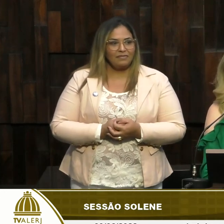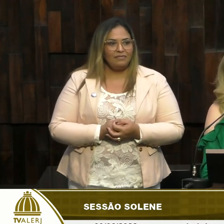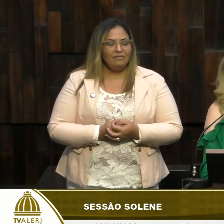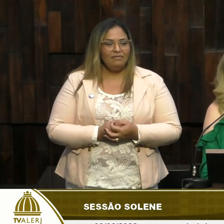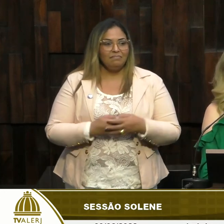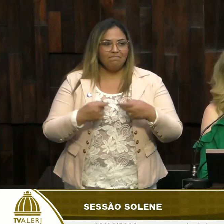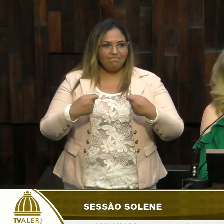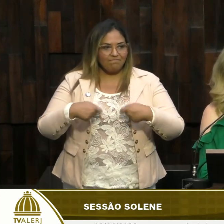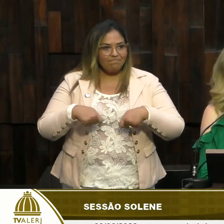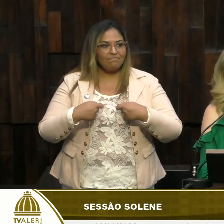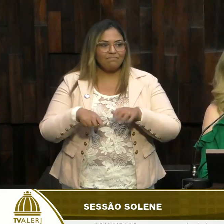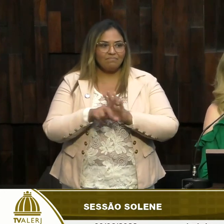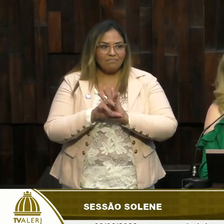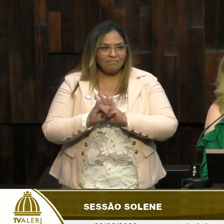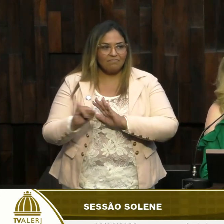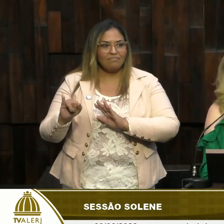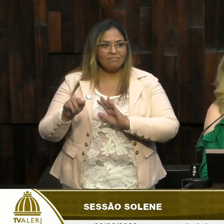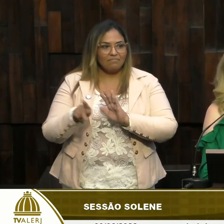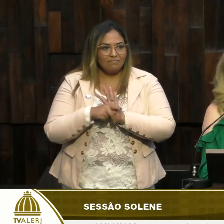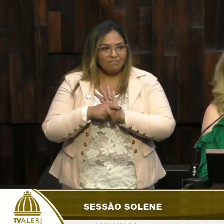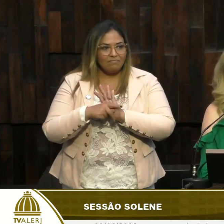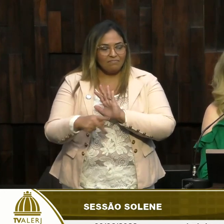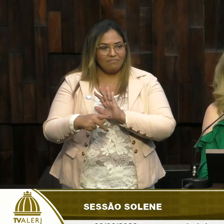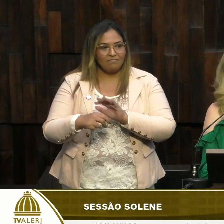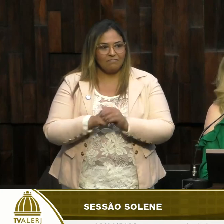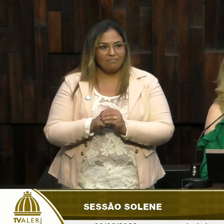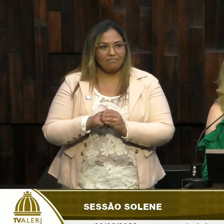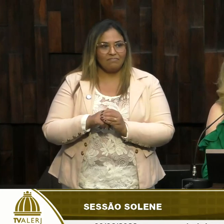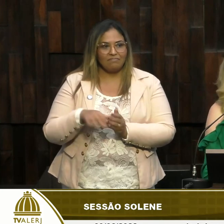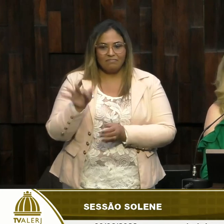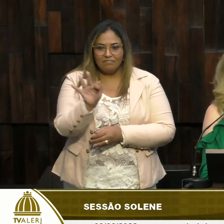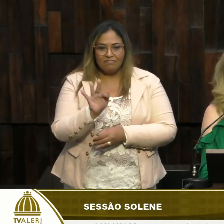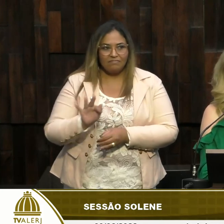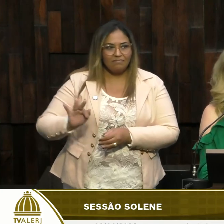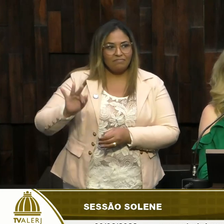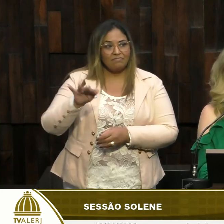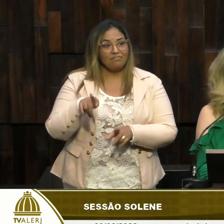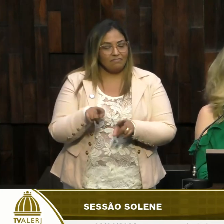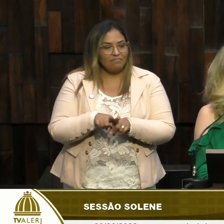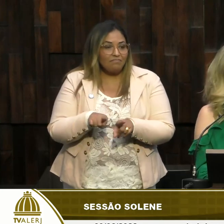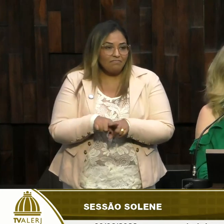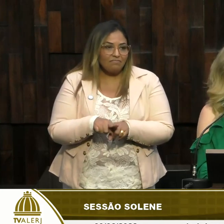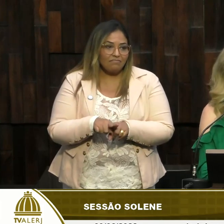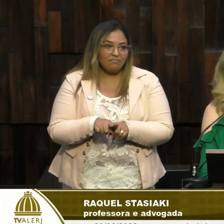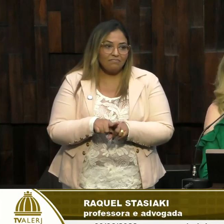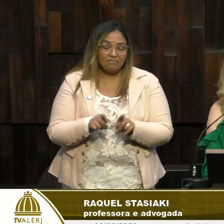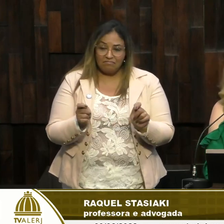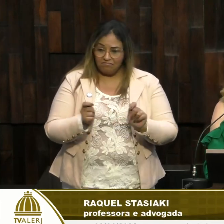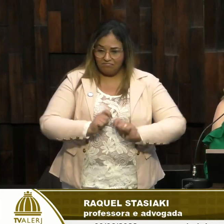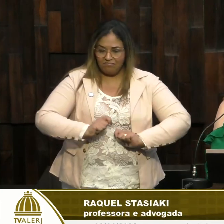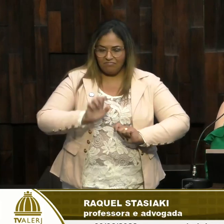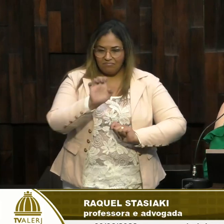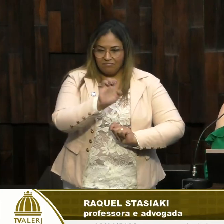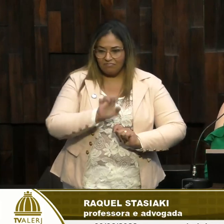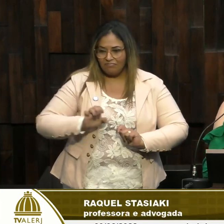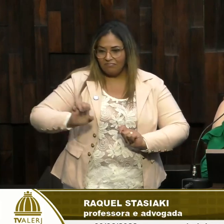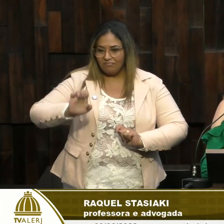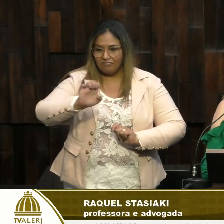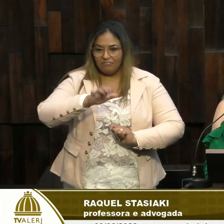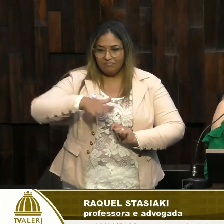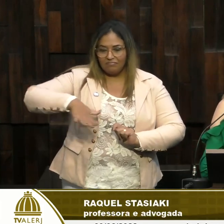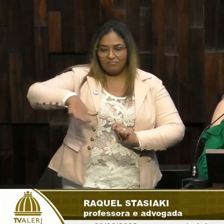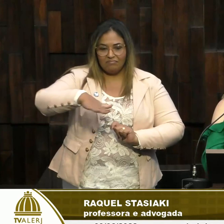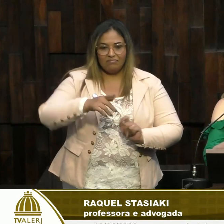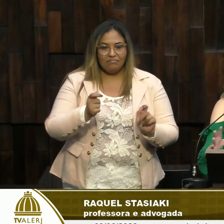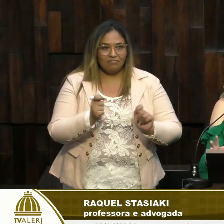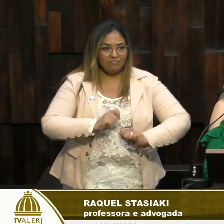necessária uma lei de âmbito federal e, por que não, também uma lei de âmbito estadual que possa